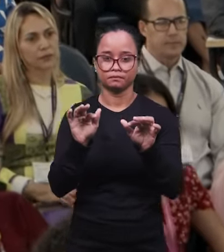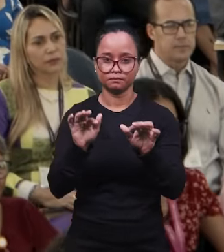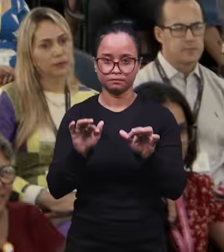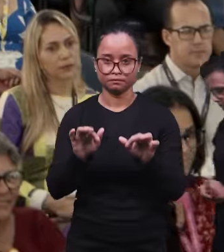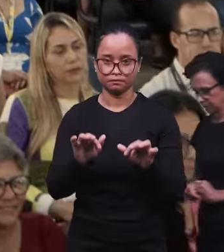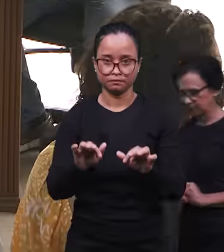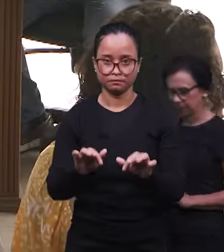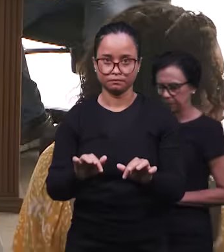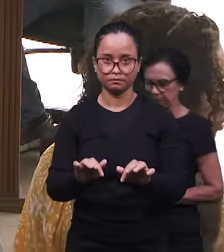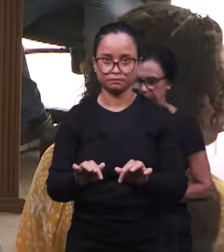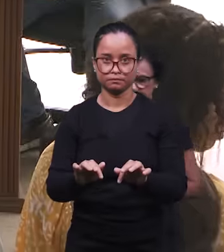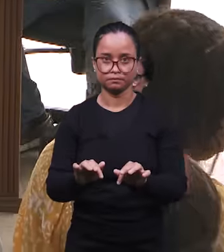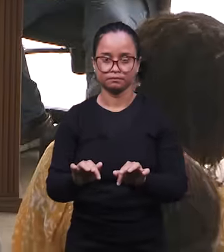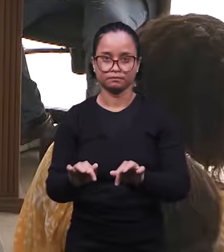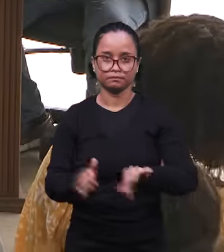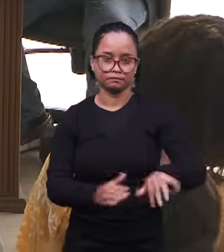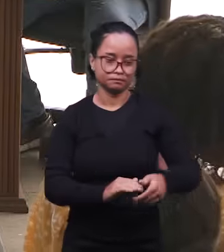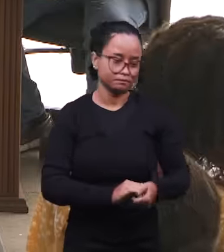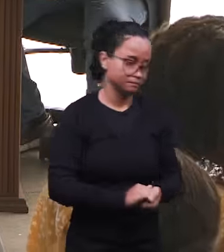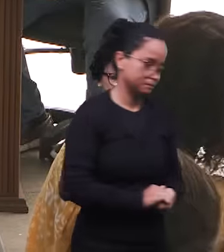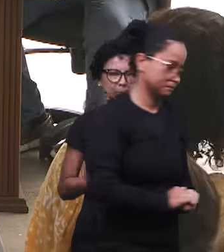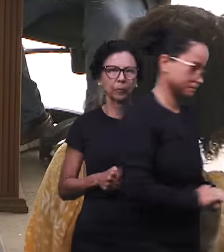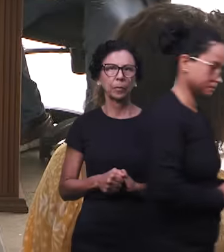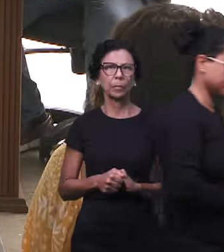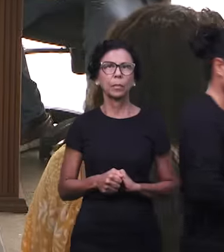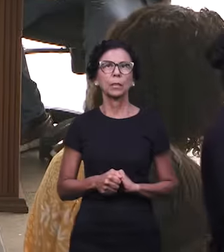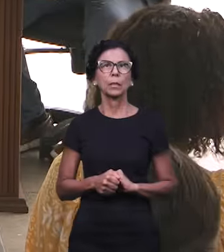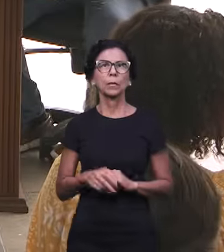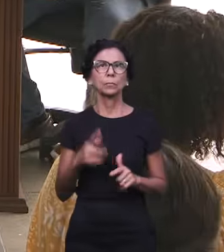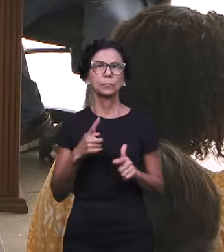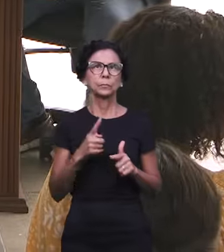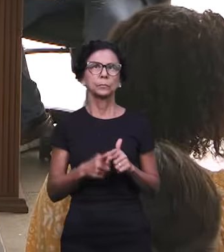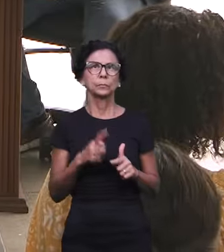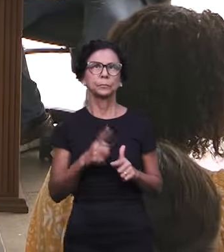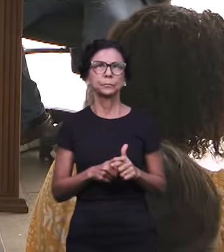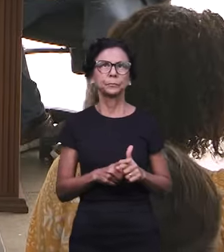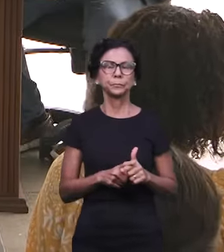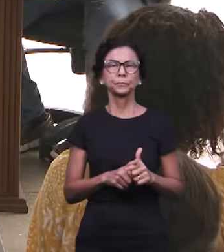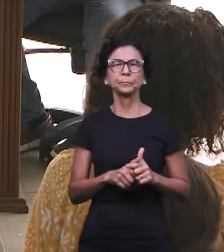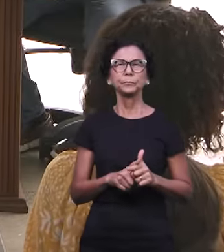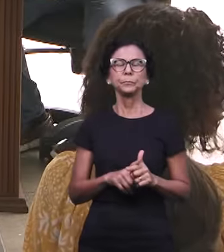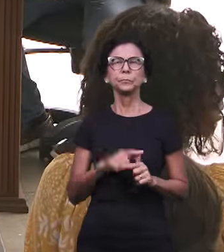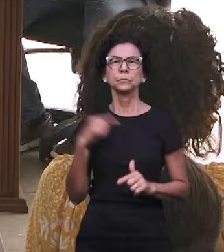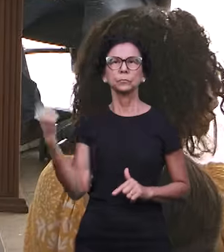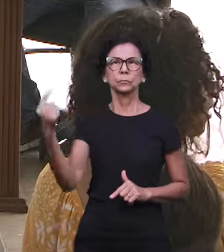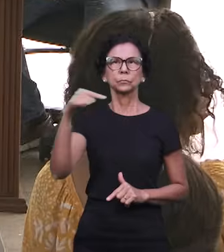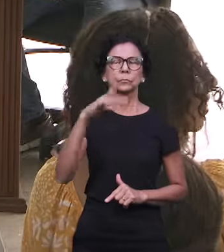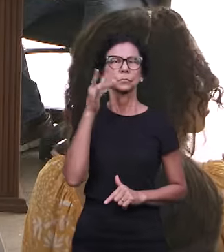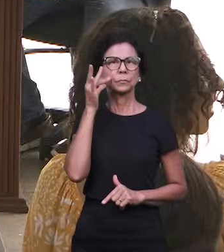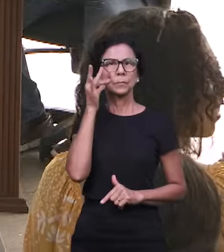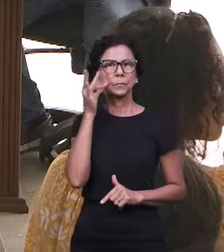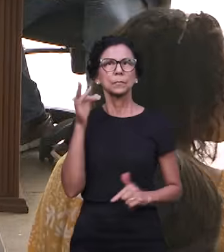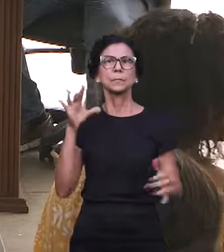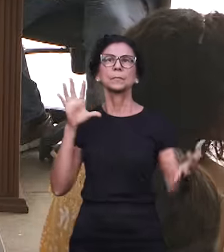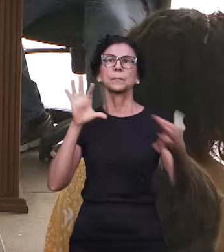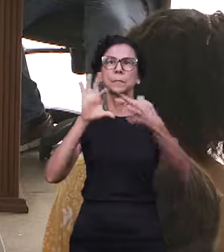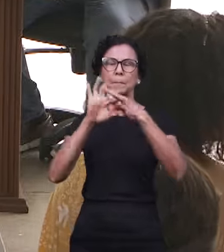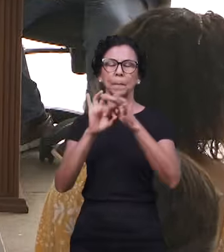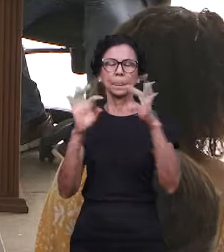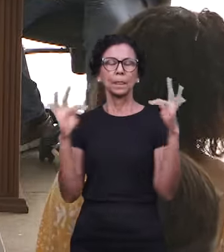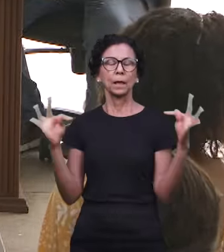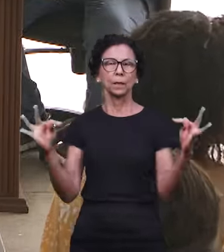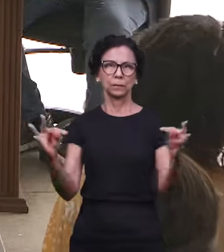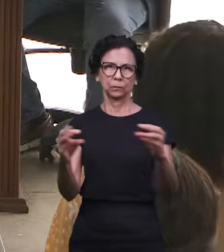Nós estamos cantando agora esses louvores, porque os irmãos aqui e aqueles que estão também participando conosco, Todos os